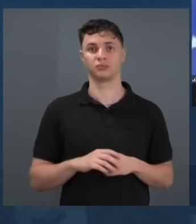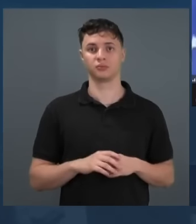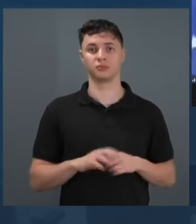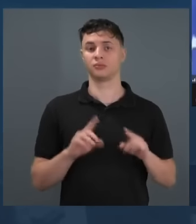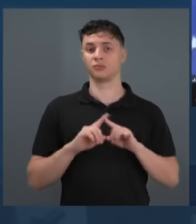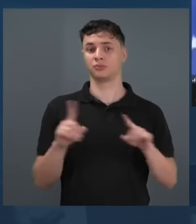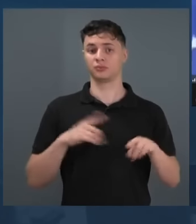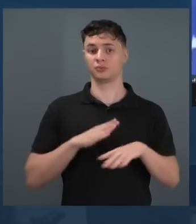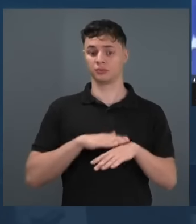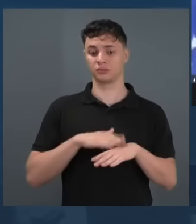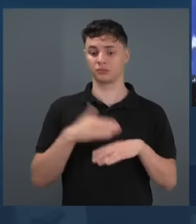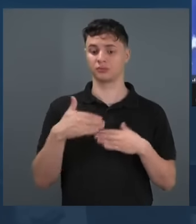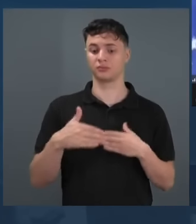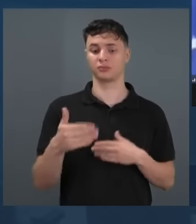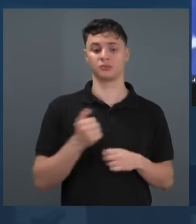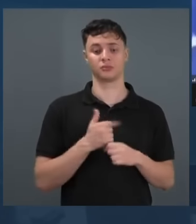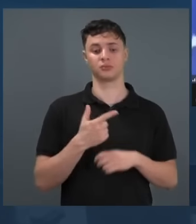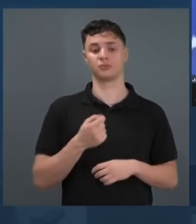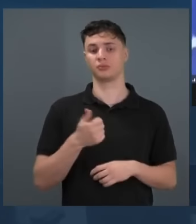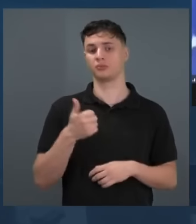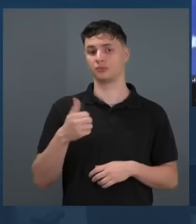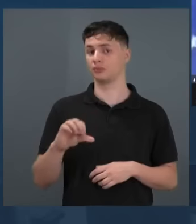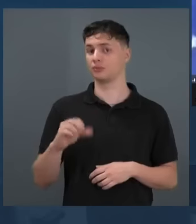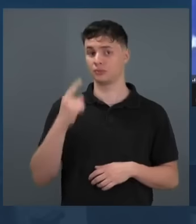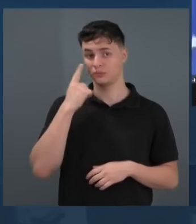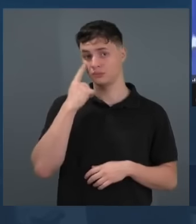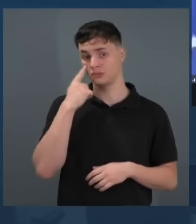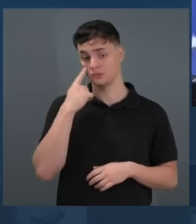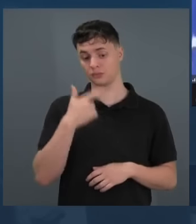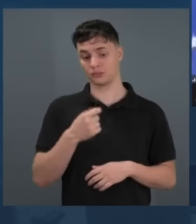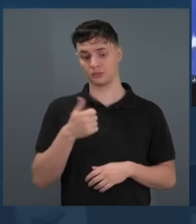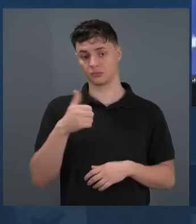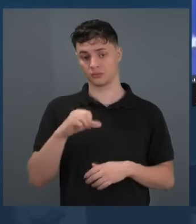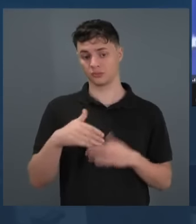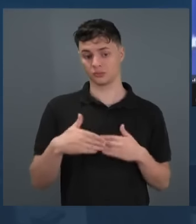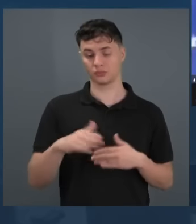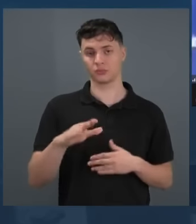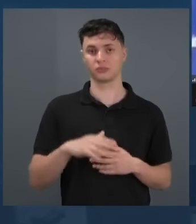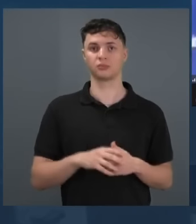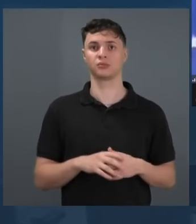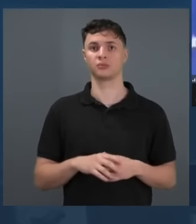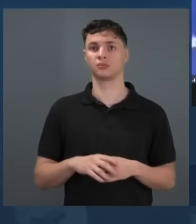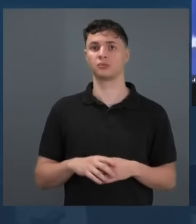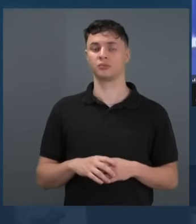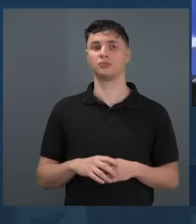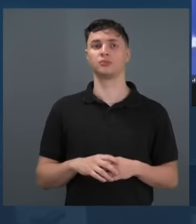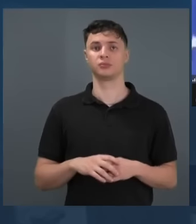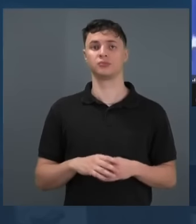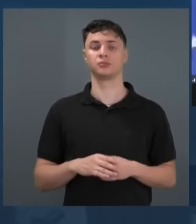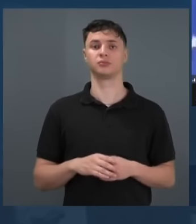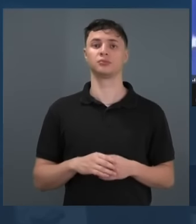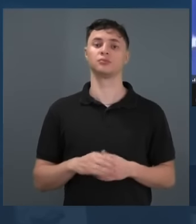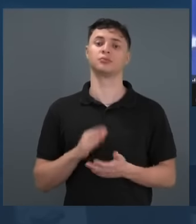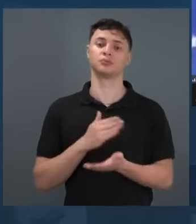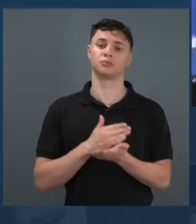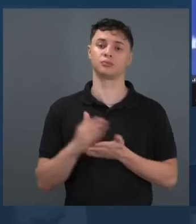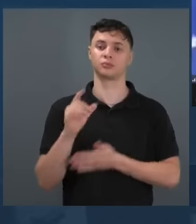a partir de 2019, olha a coincidência, a partir de 2019, teve início